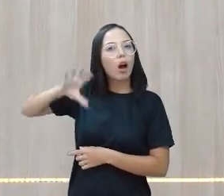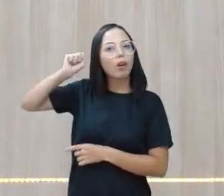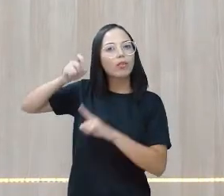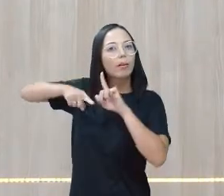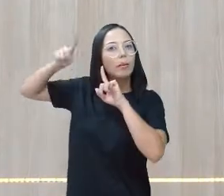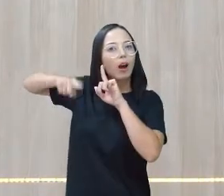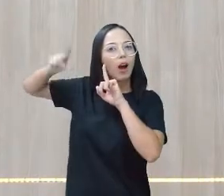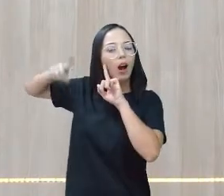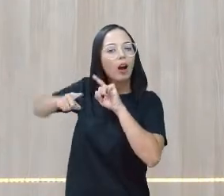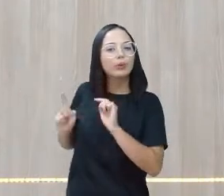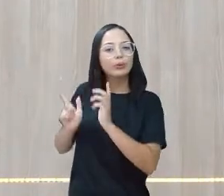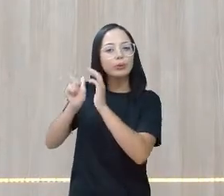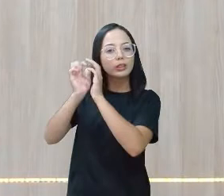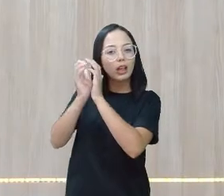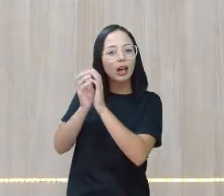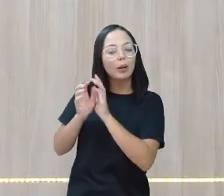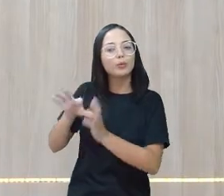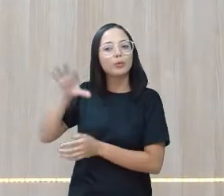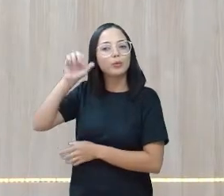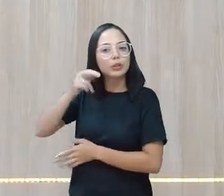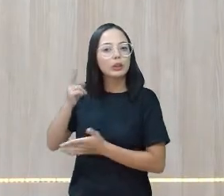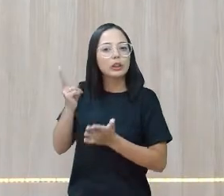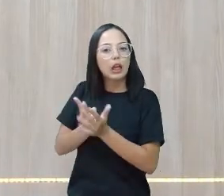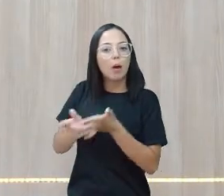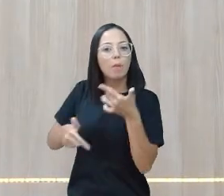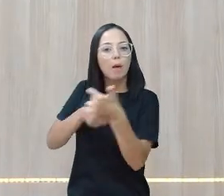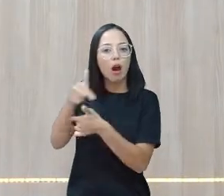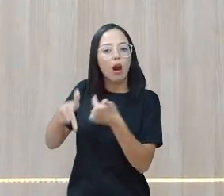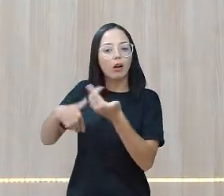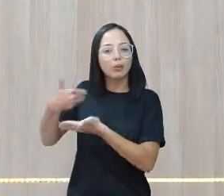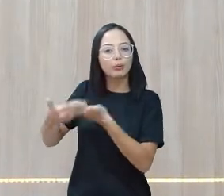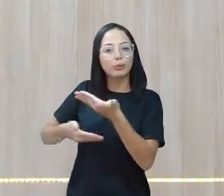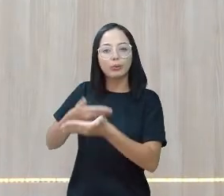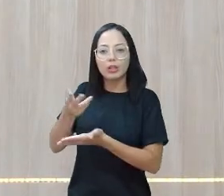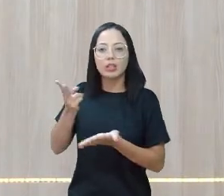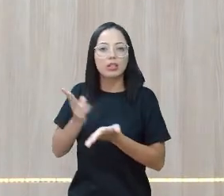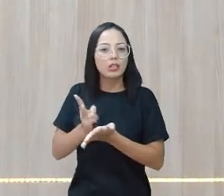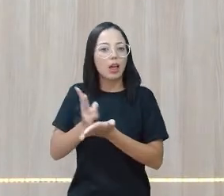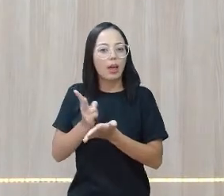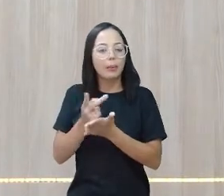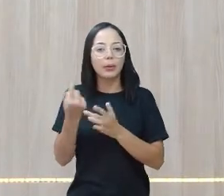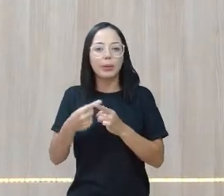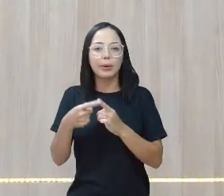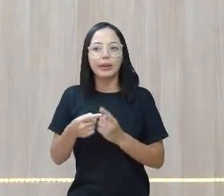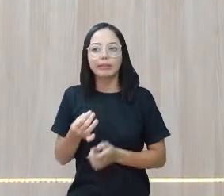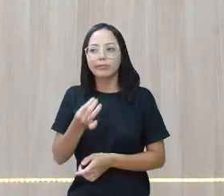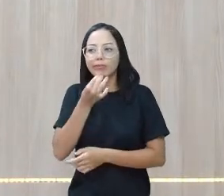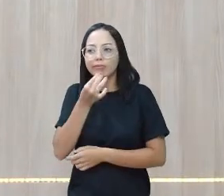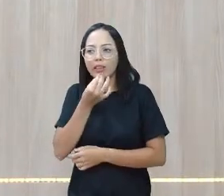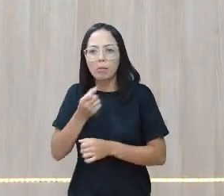nosso cérebro, nosso ouvido está trabalhando, né, o tempo todo, porque não